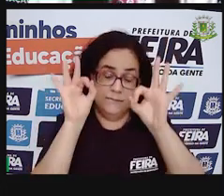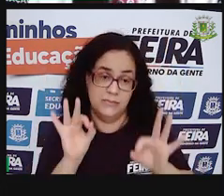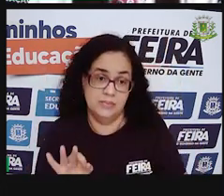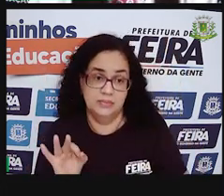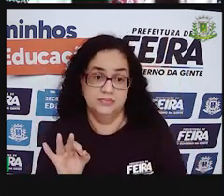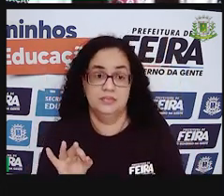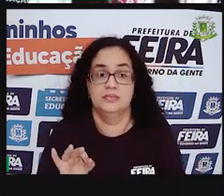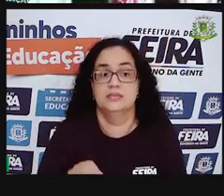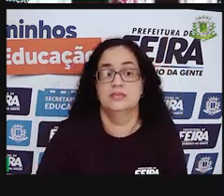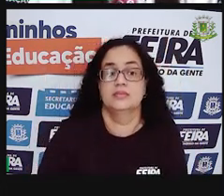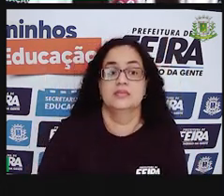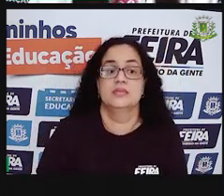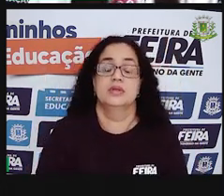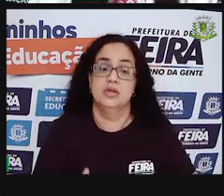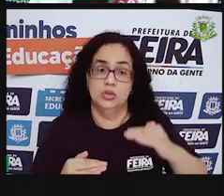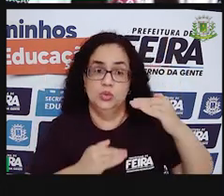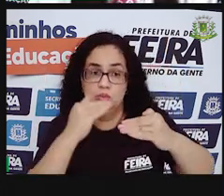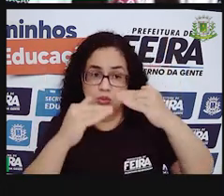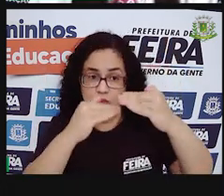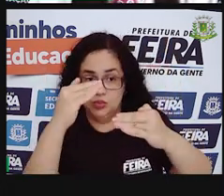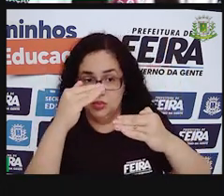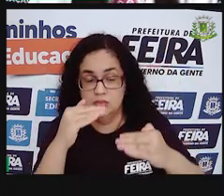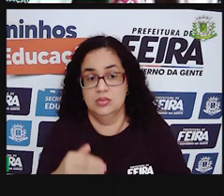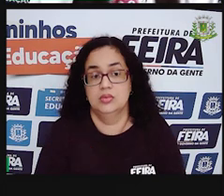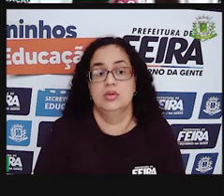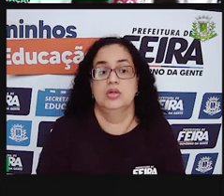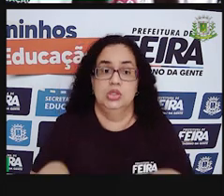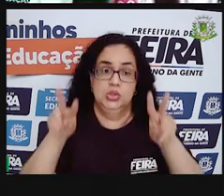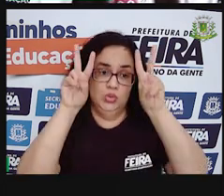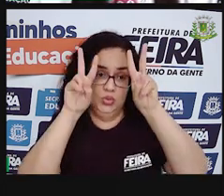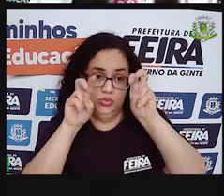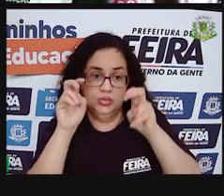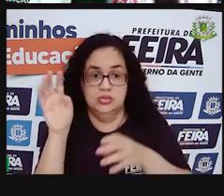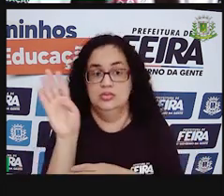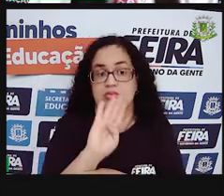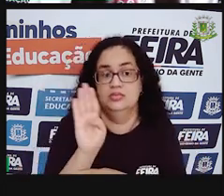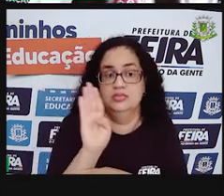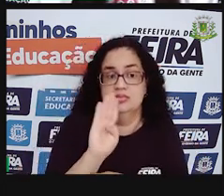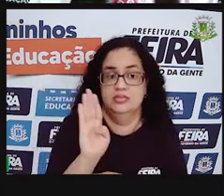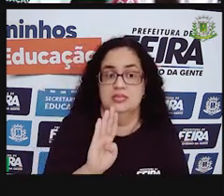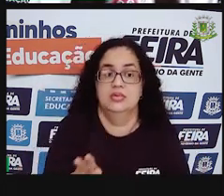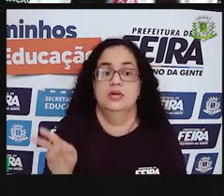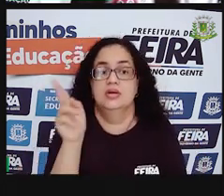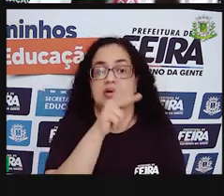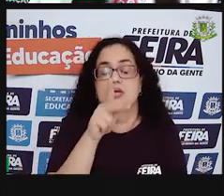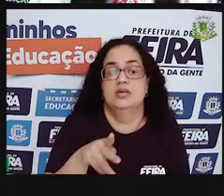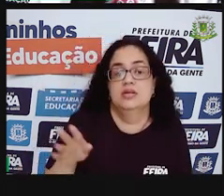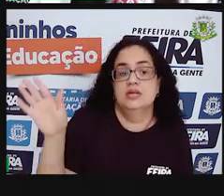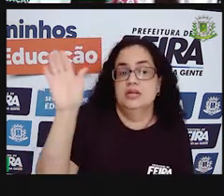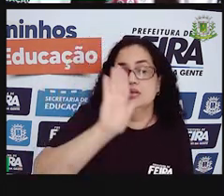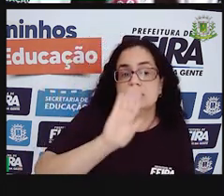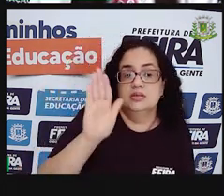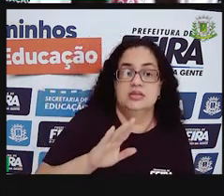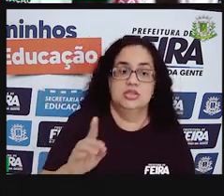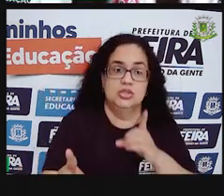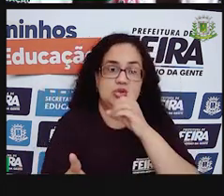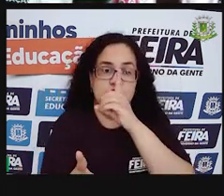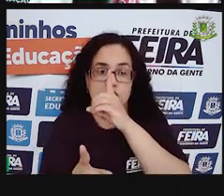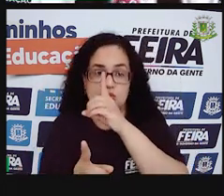dê seguimento, né, prossiga com os assuntos dessa videoaula. E a pró se despede aqui e a gente se